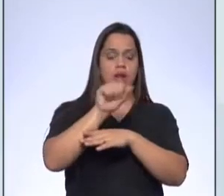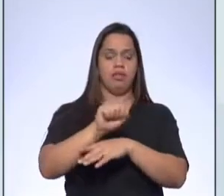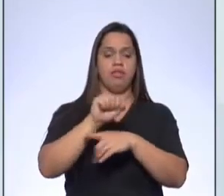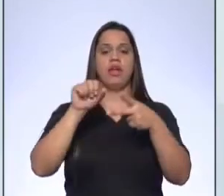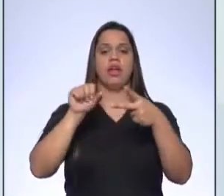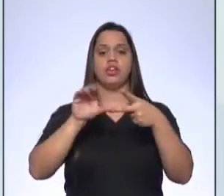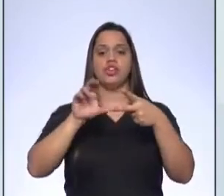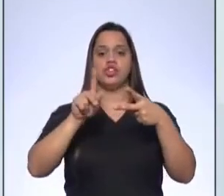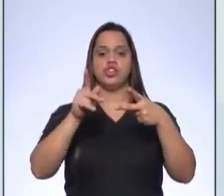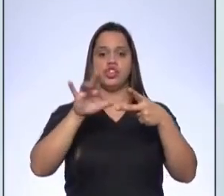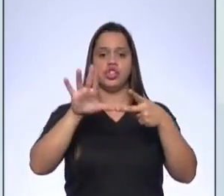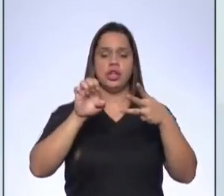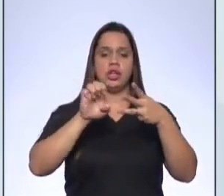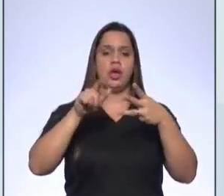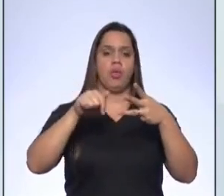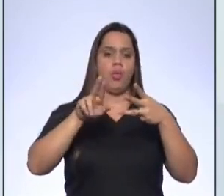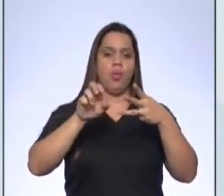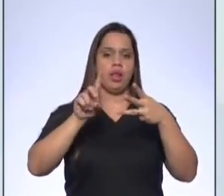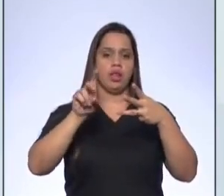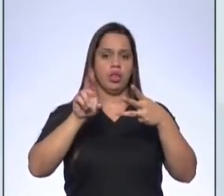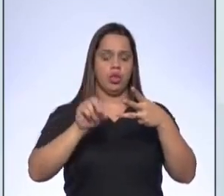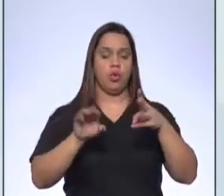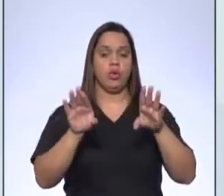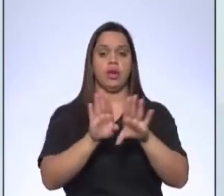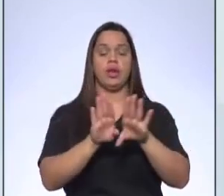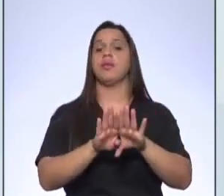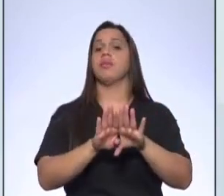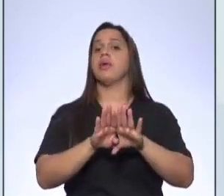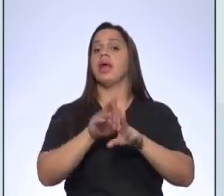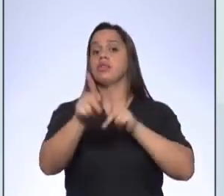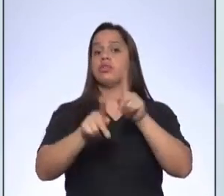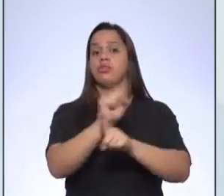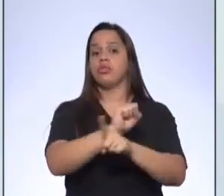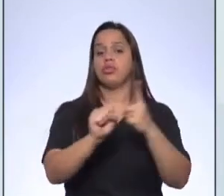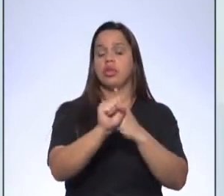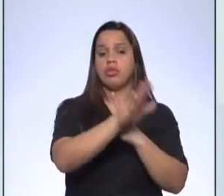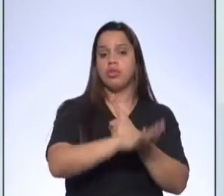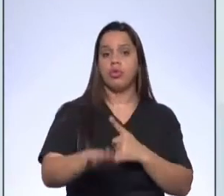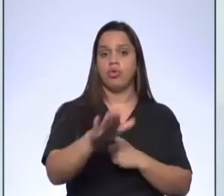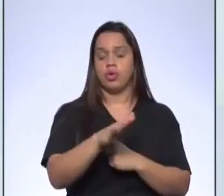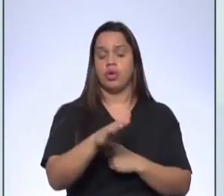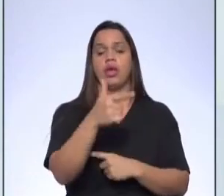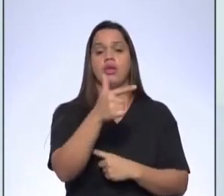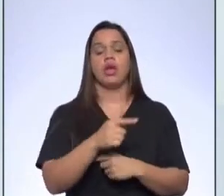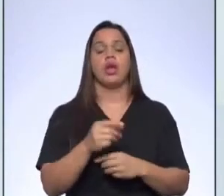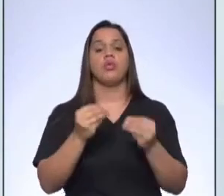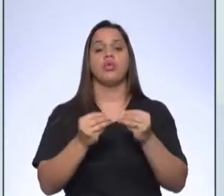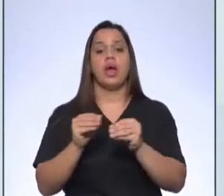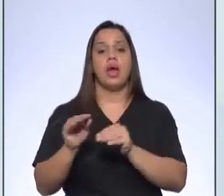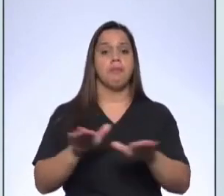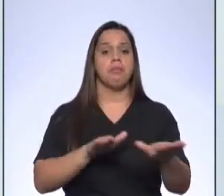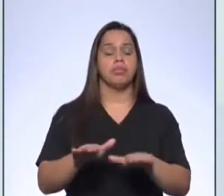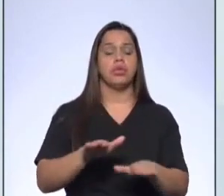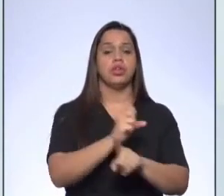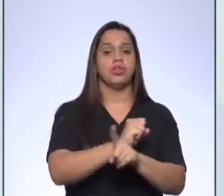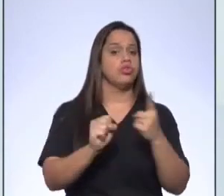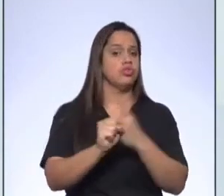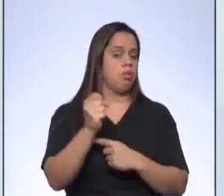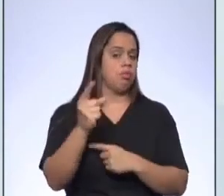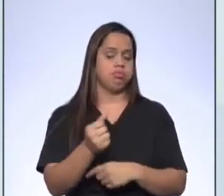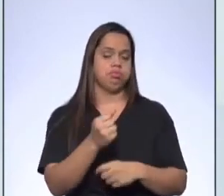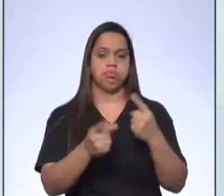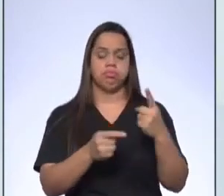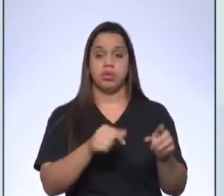Equador. A sociedade inca era estamental, isto é, sem mobilidade social alguma. Dos saberes e